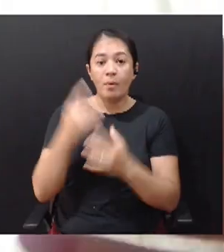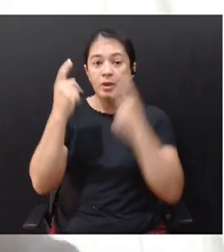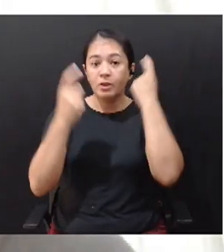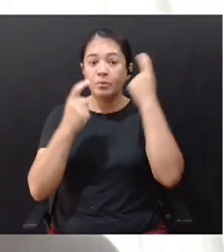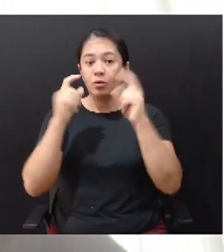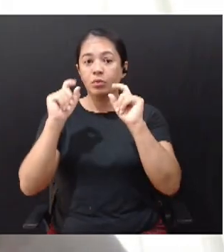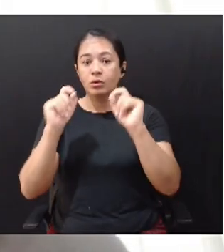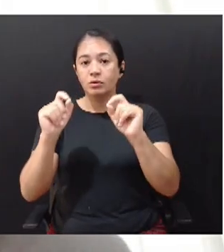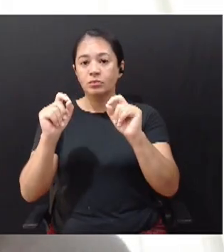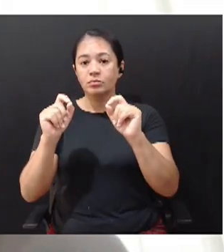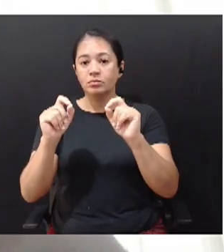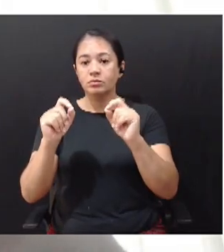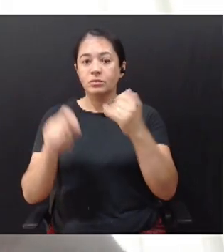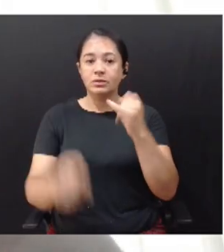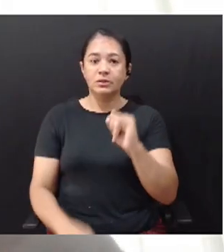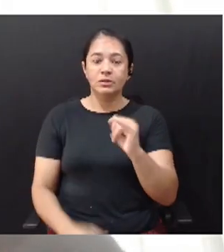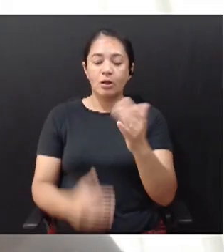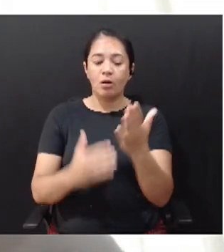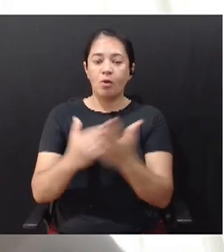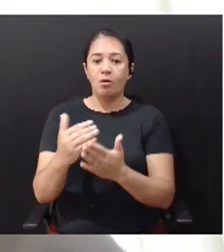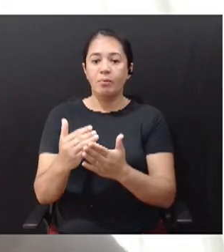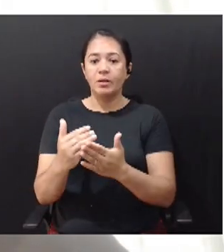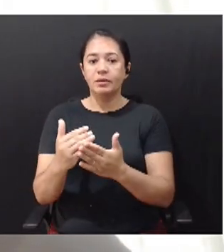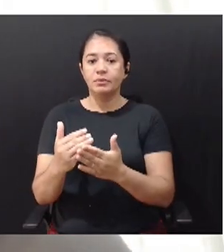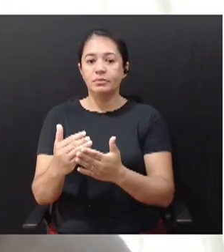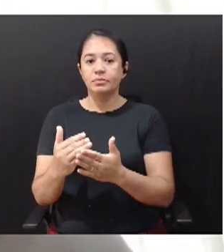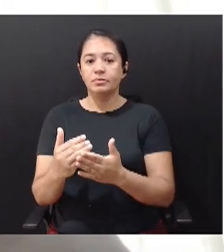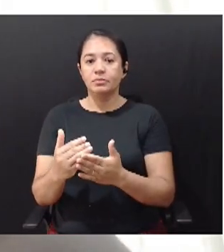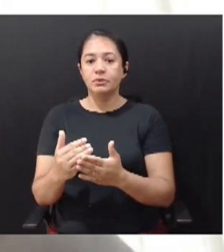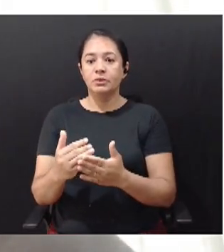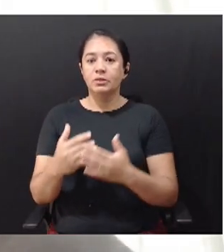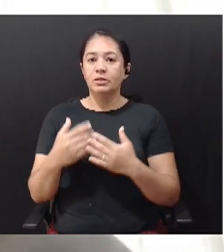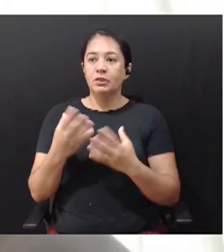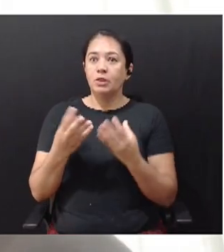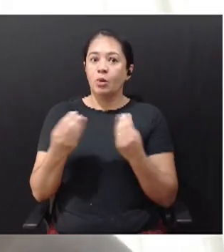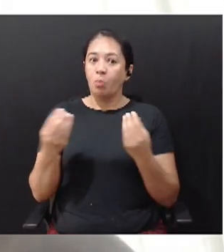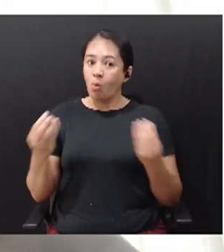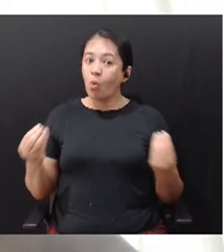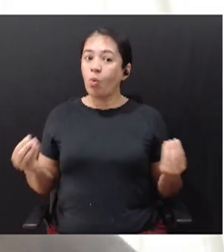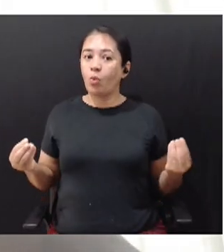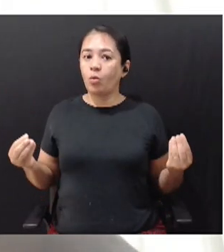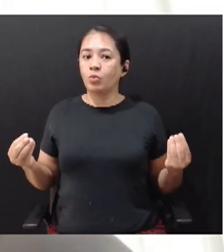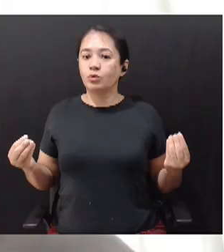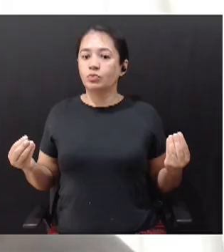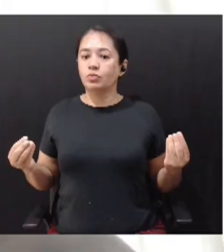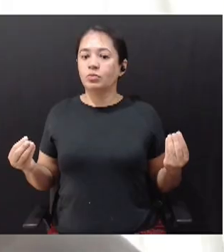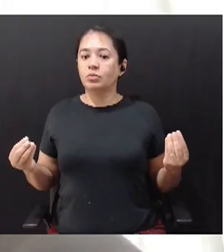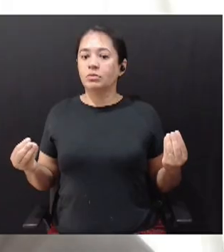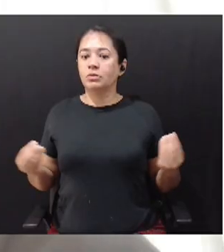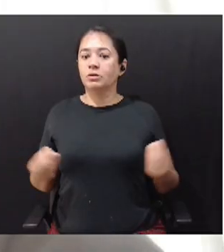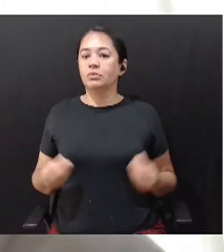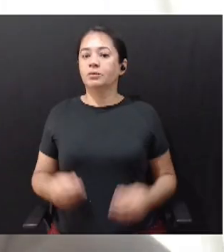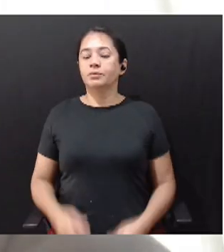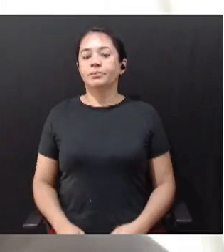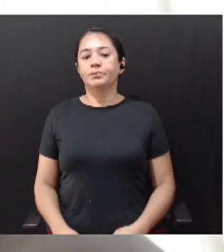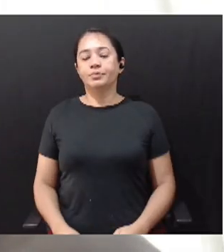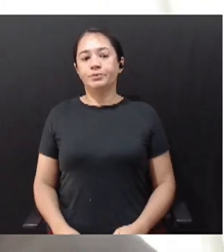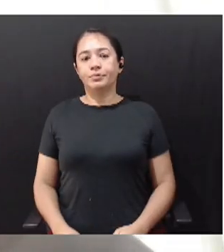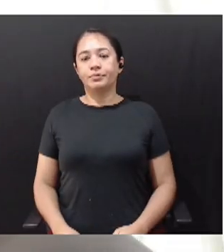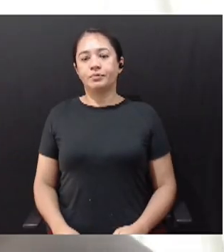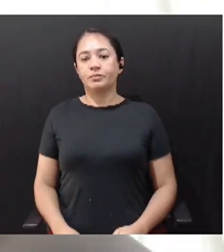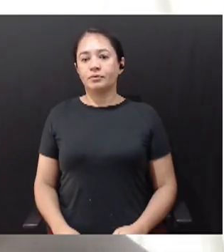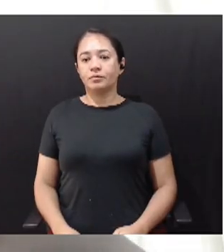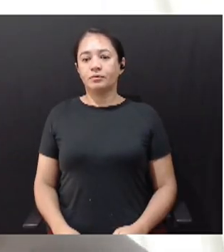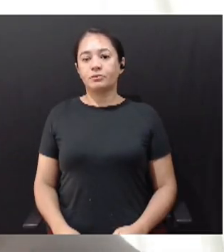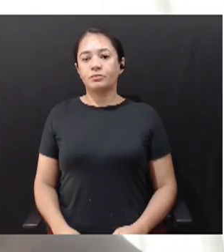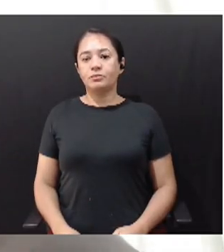isso começa a ser exacerbado, exagerado, né? Porque